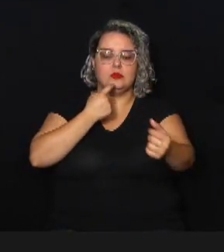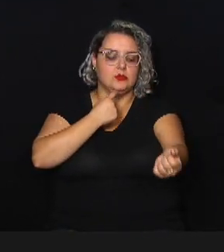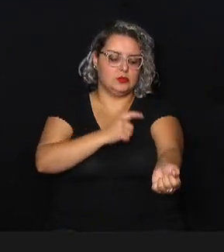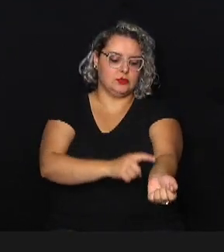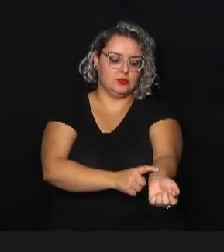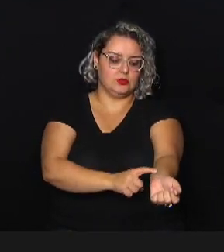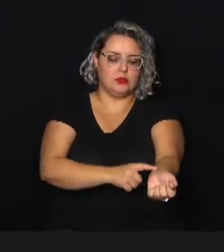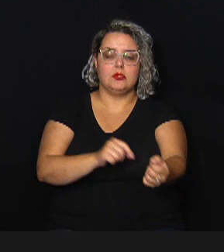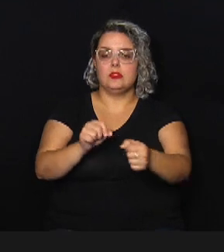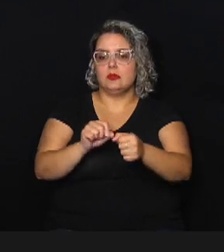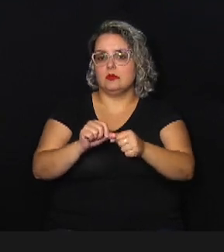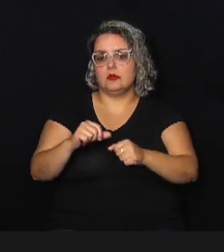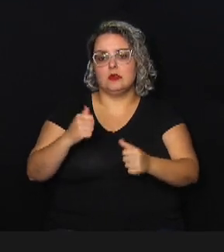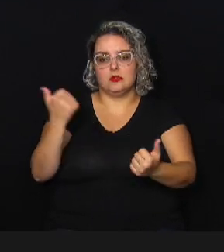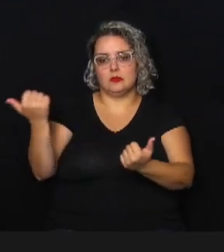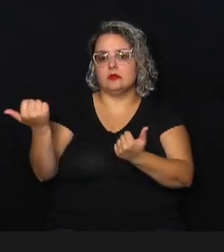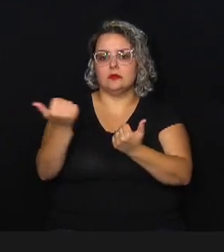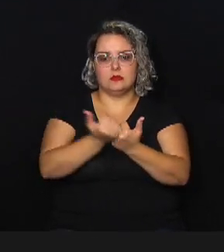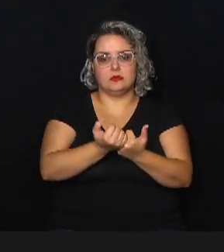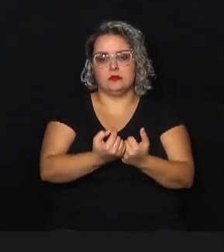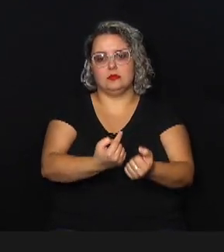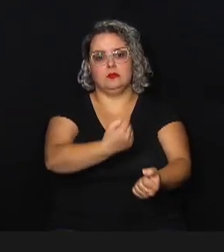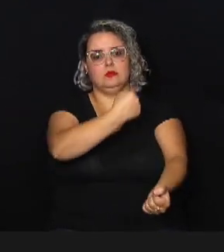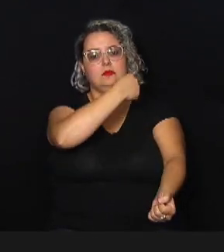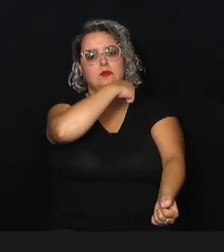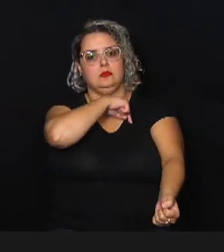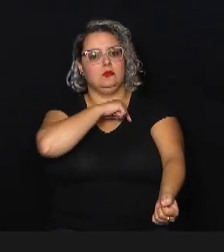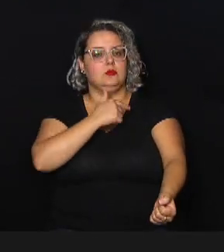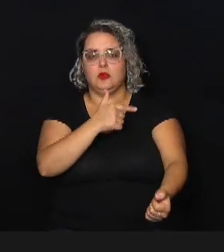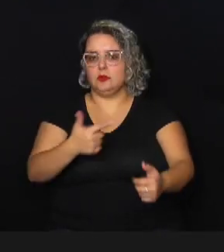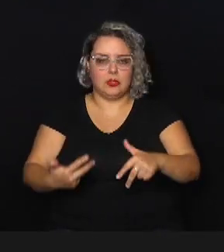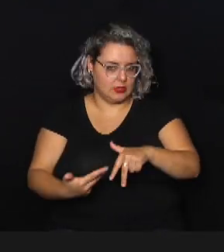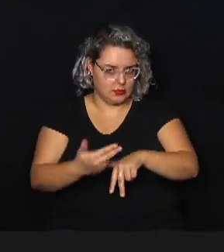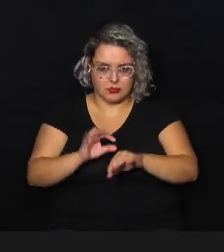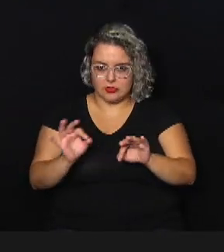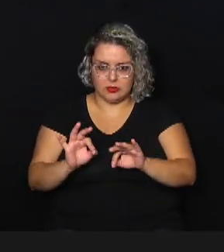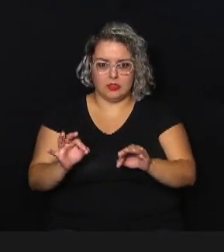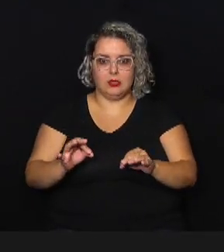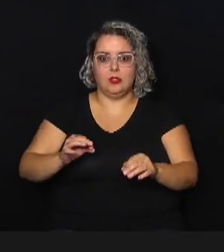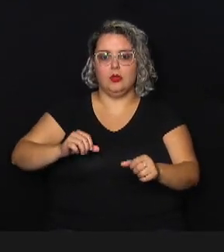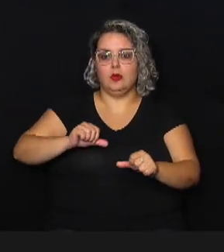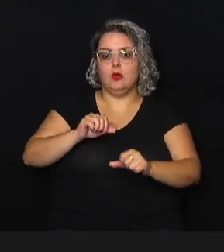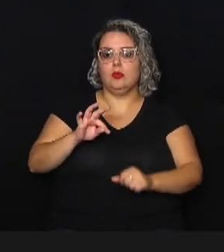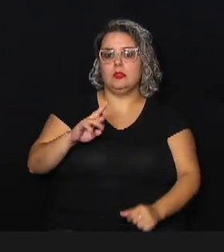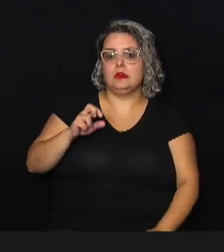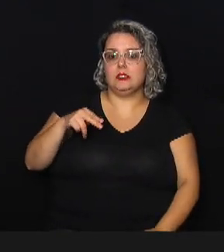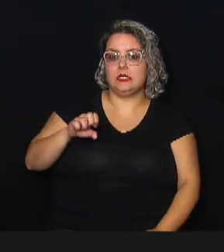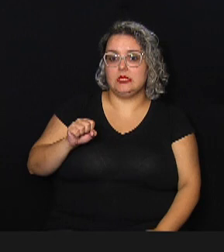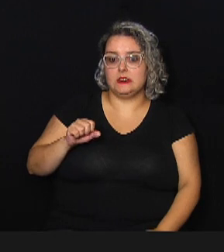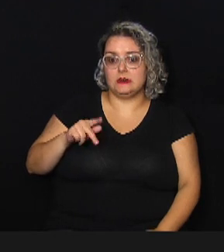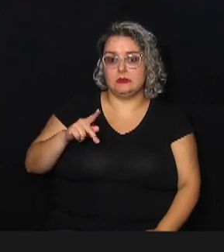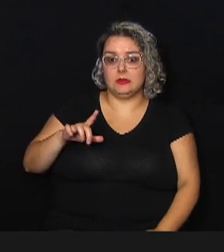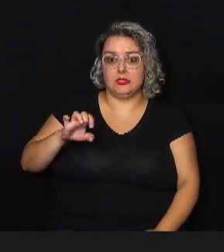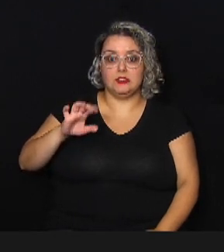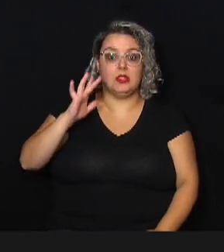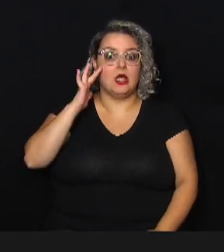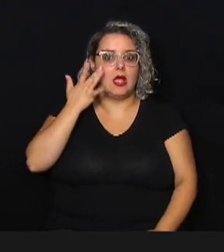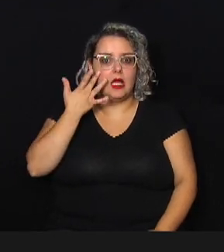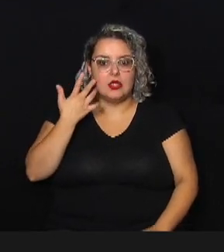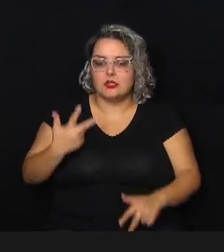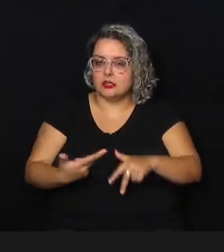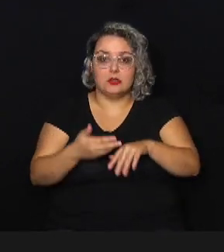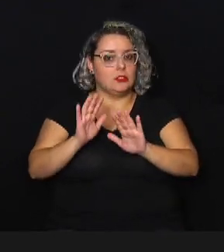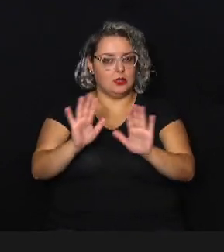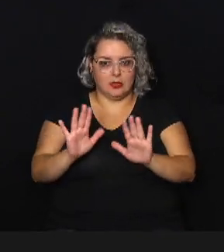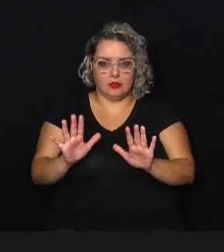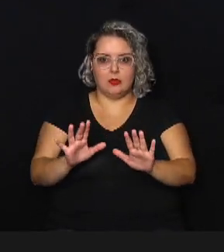faz o transplante através de um catéter central, não tem cirurgia. O transplante de medula, todo mundo acha que é uma cirurgia, mas não tem cirurgia, tá?